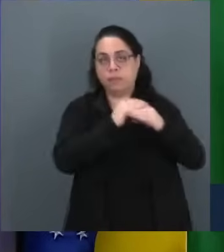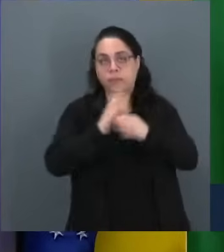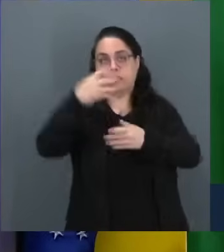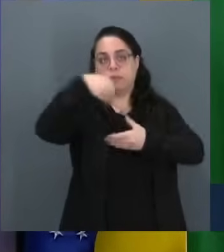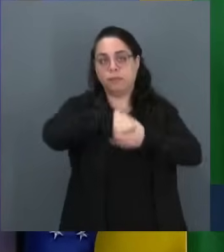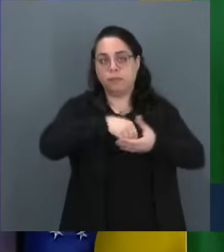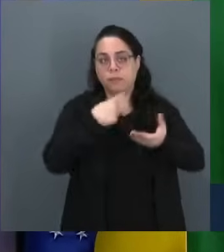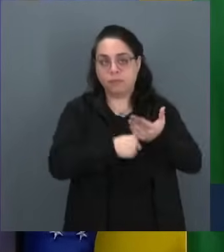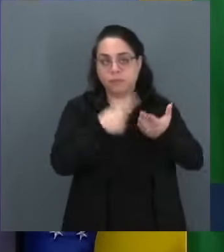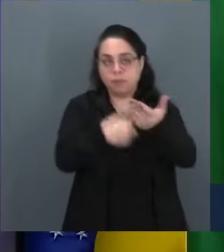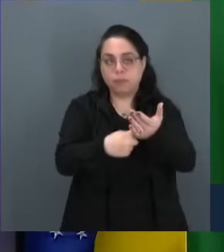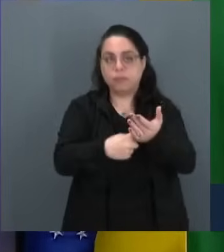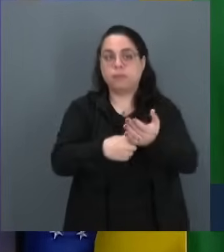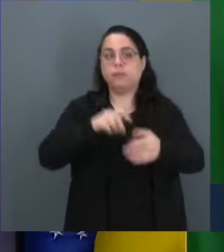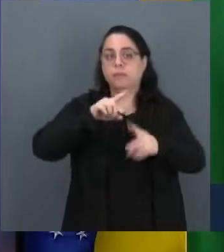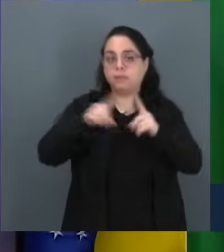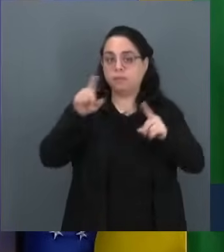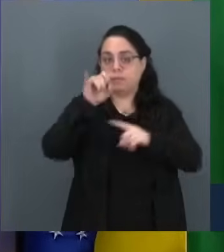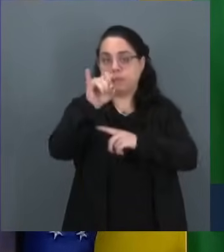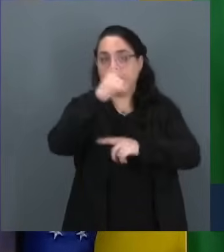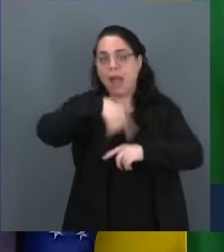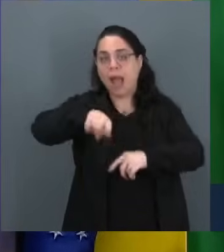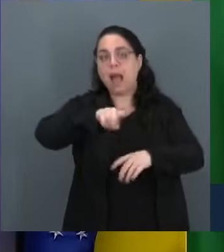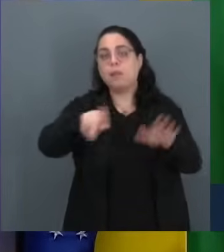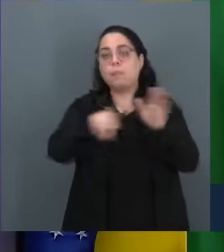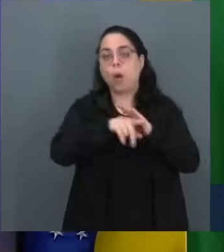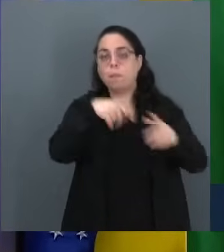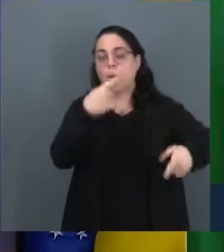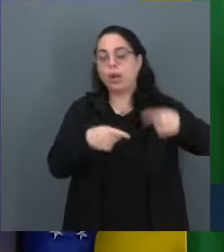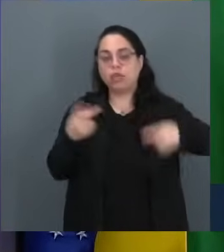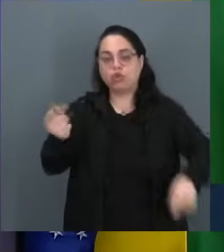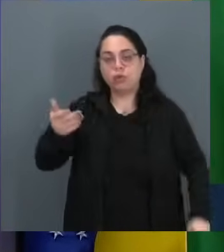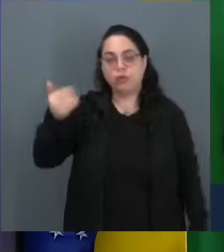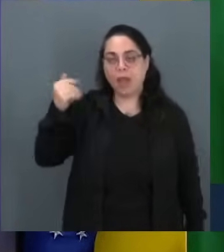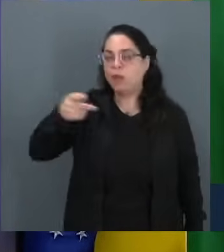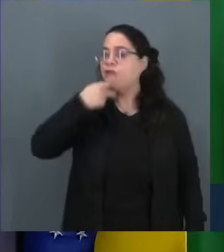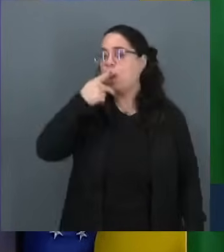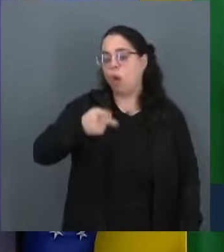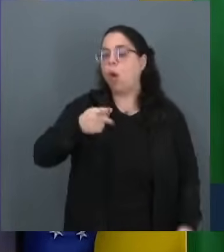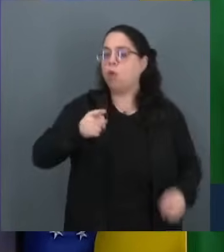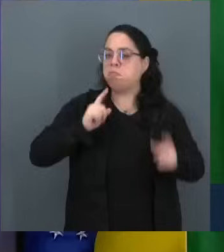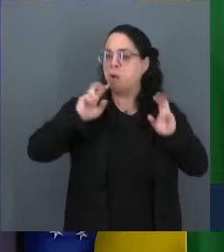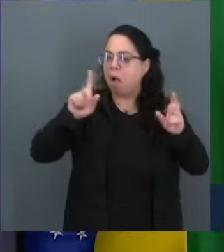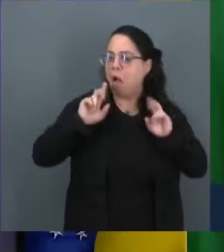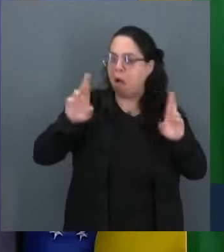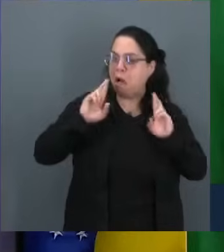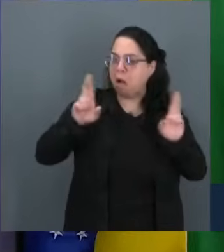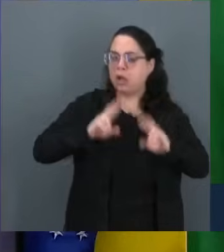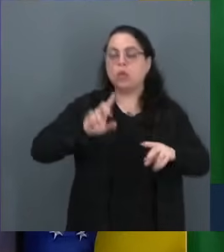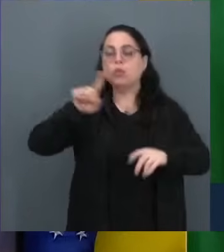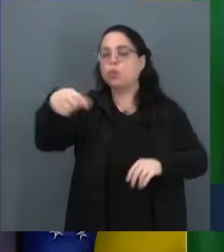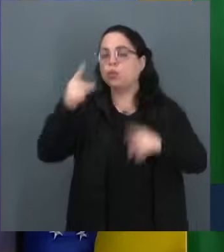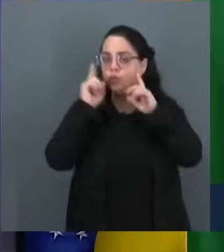Mas você acha que não teve reação dos caciques da velha política? No dia seguinte, na reunião de líderes, já